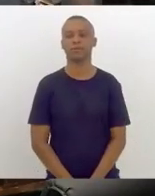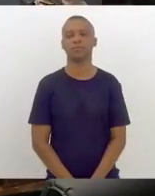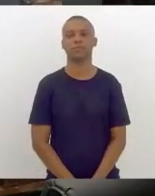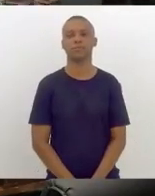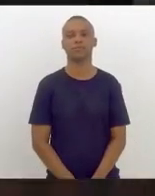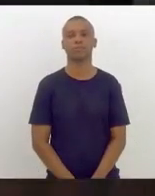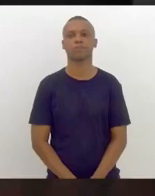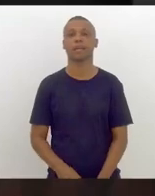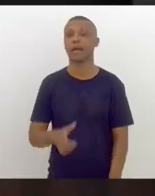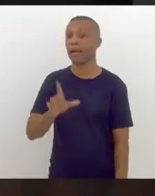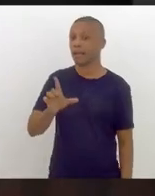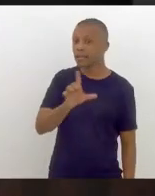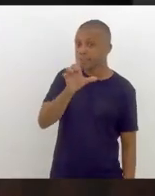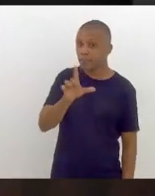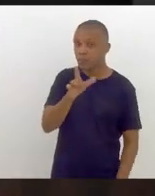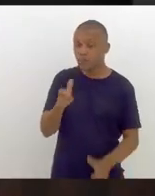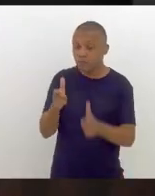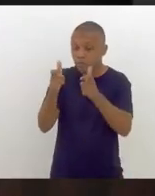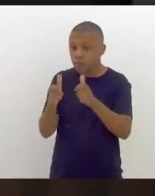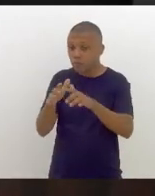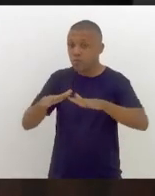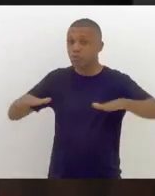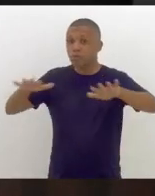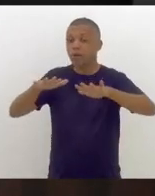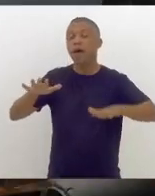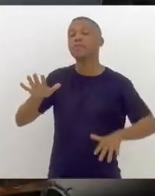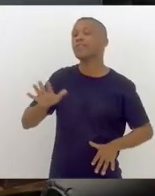literatura em território de favela